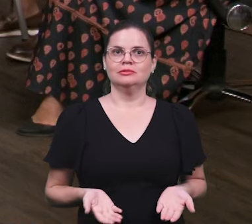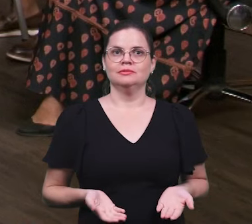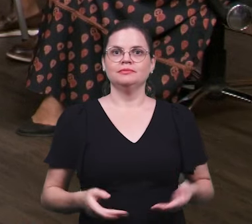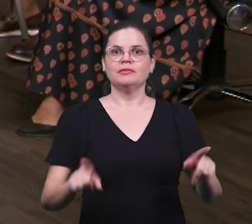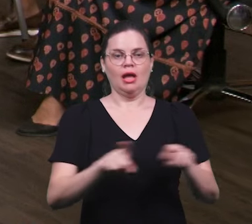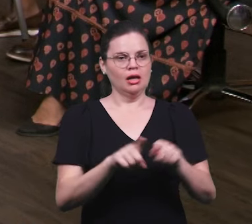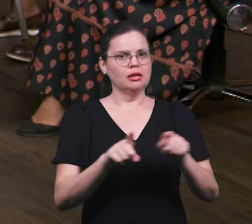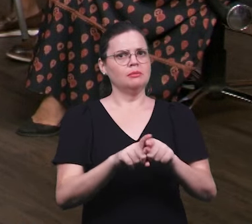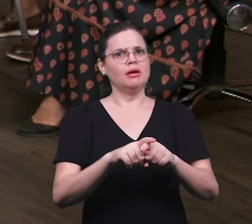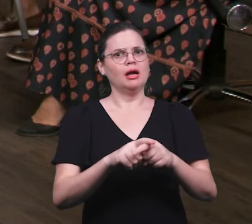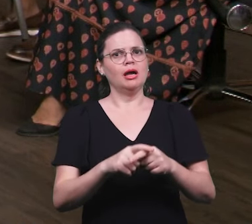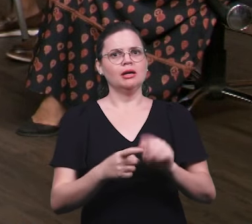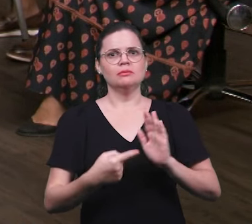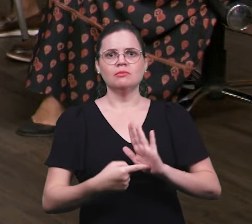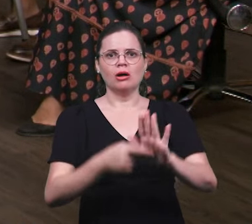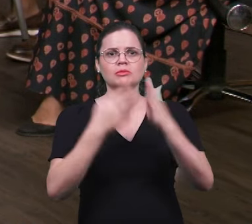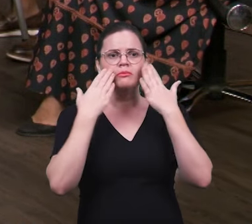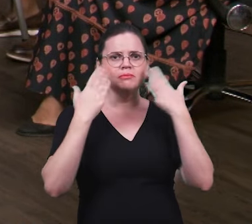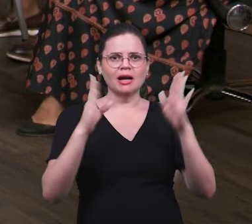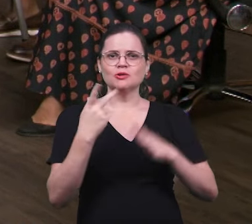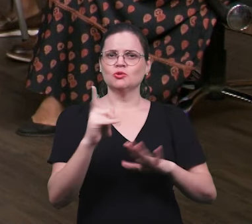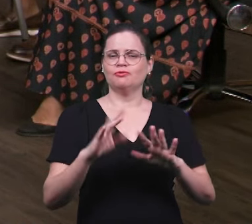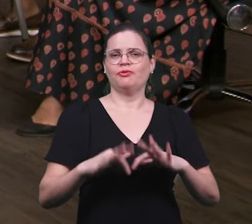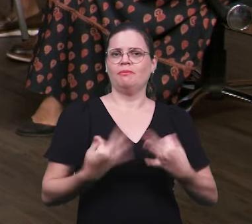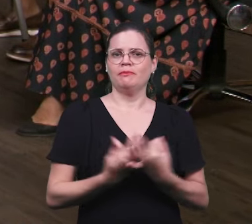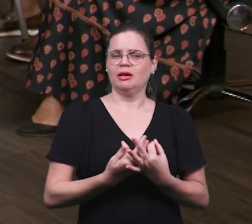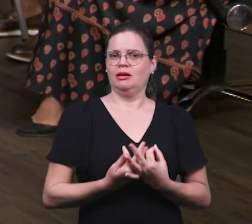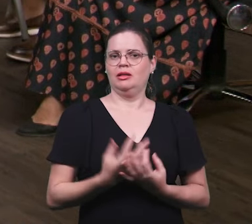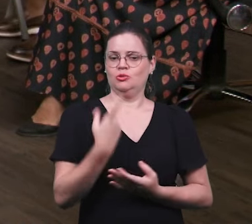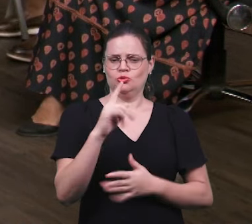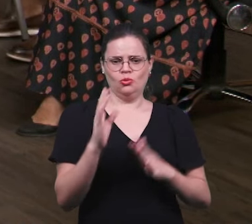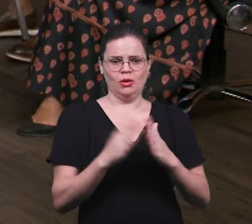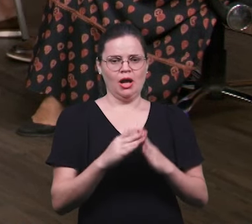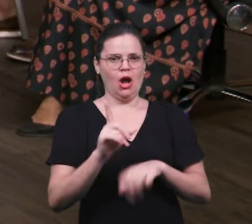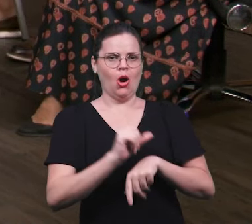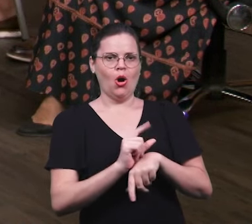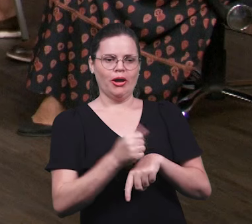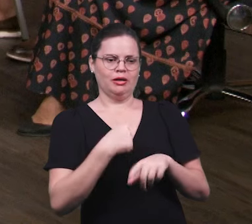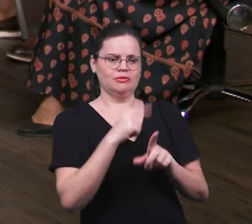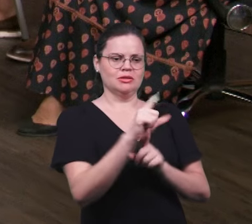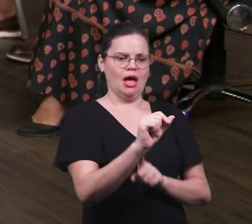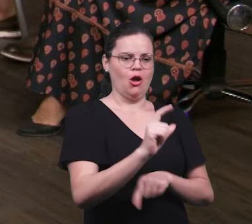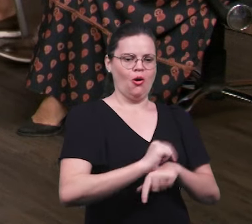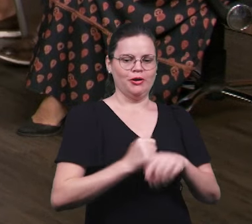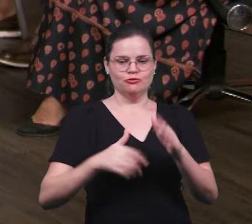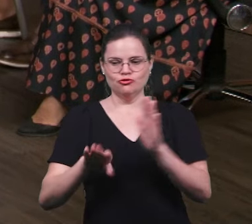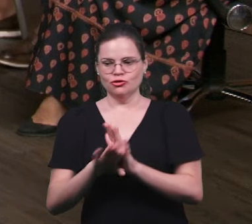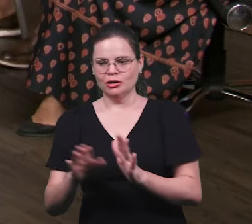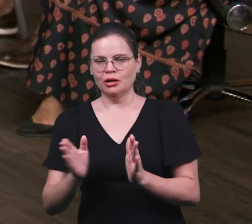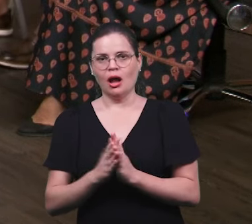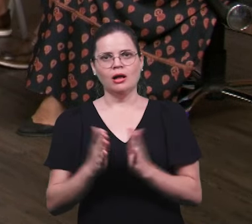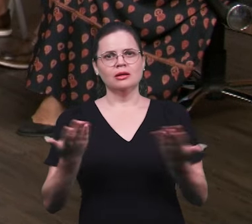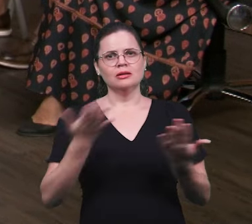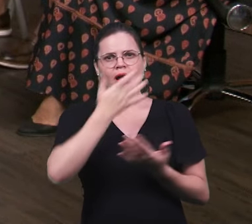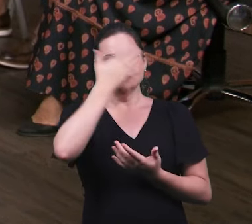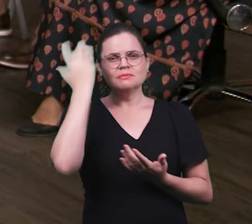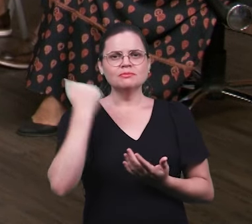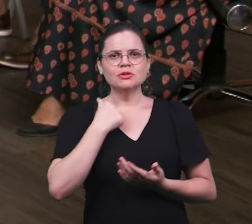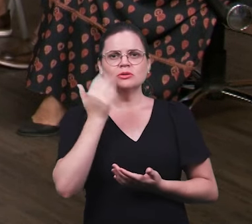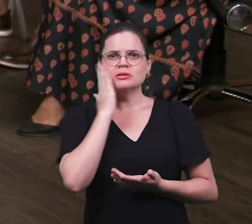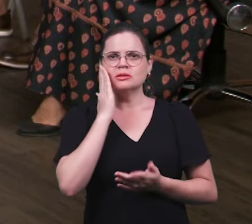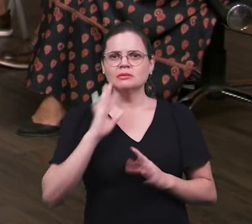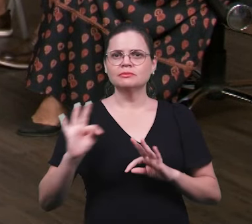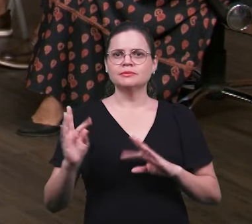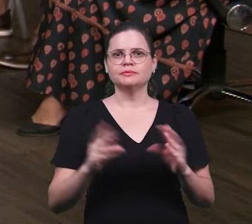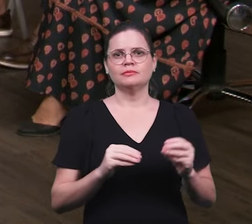sua família toda a também, sua família, né? sua casa, o horário que você sai, o horário que você chega. As pessoas acabam